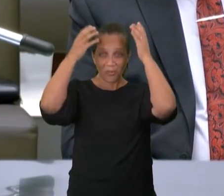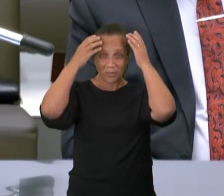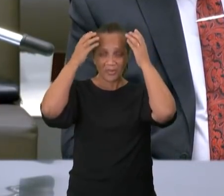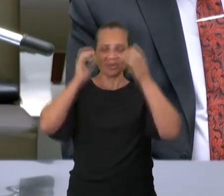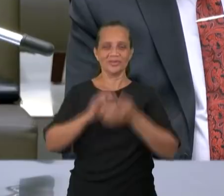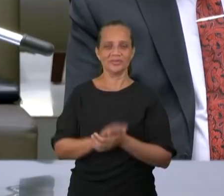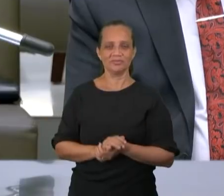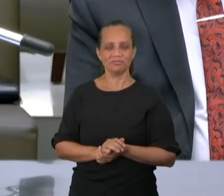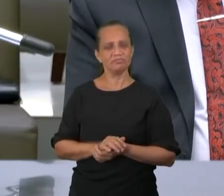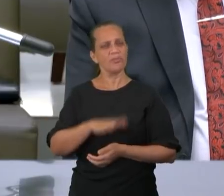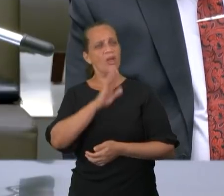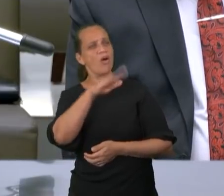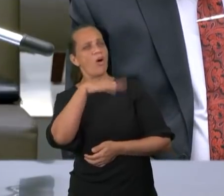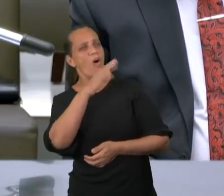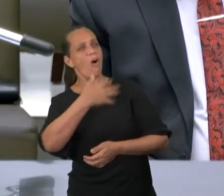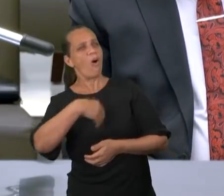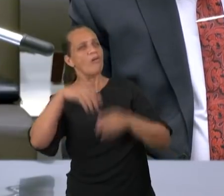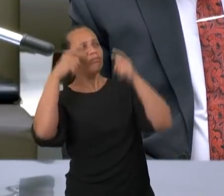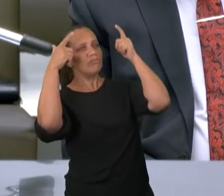Ó rei,